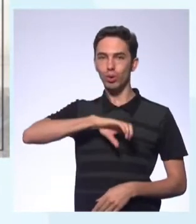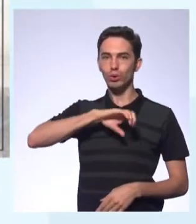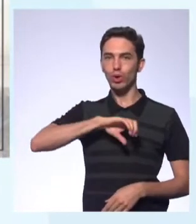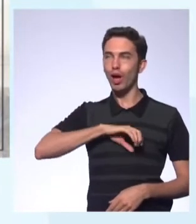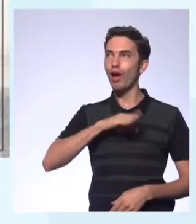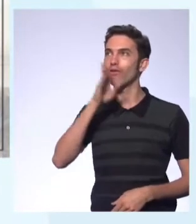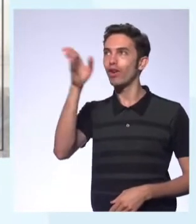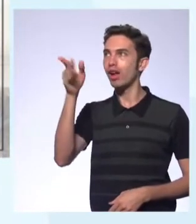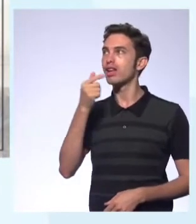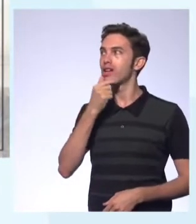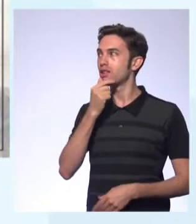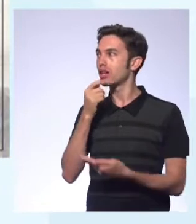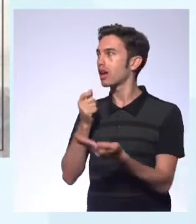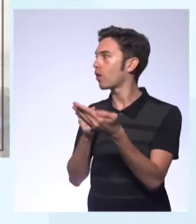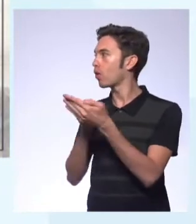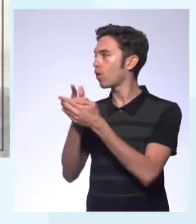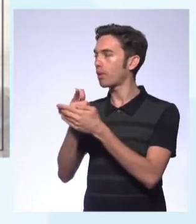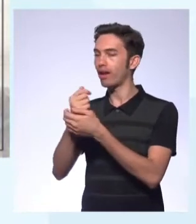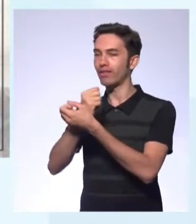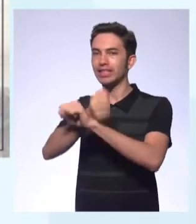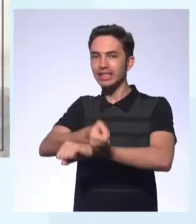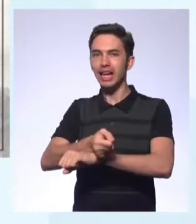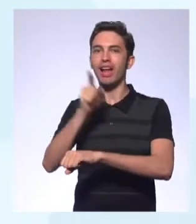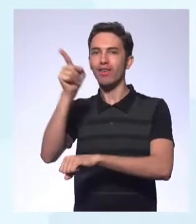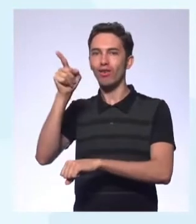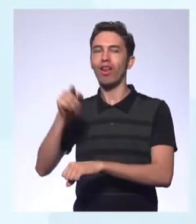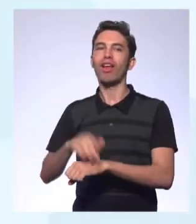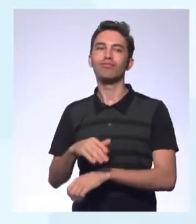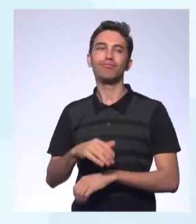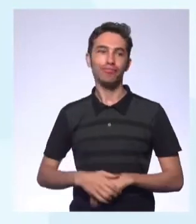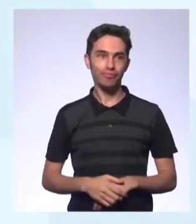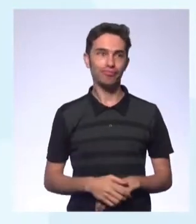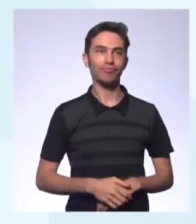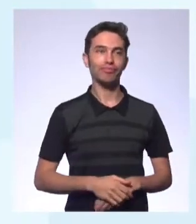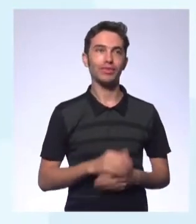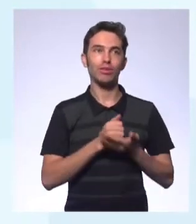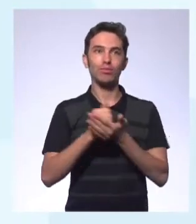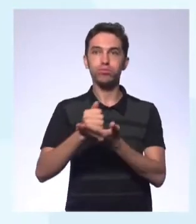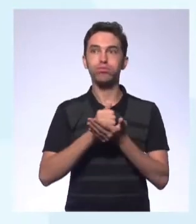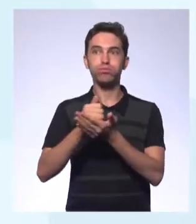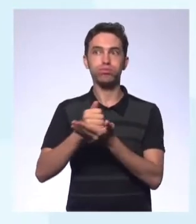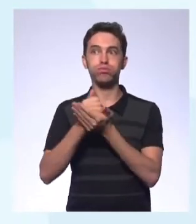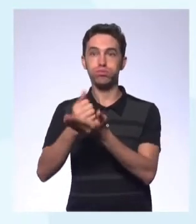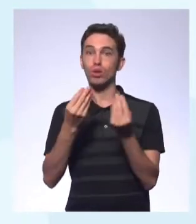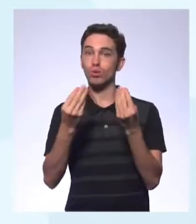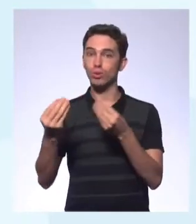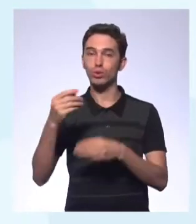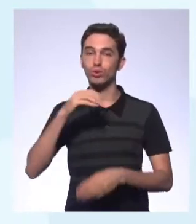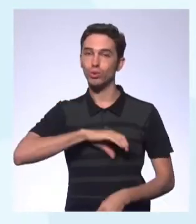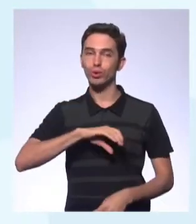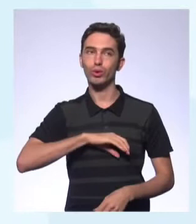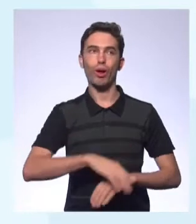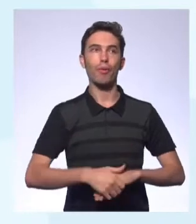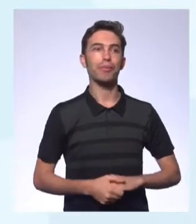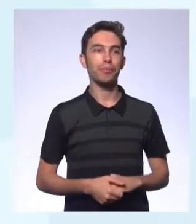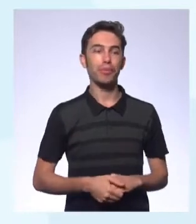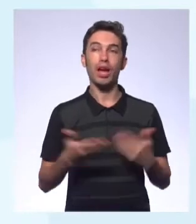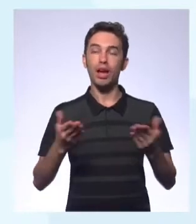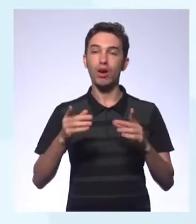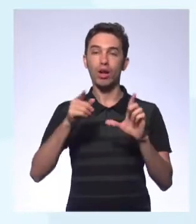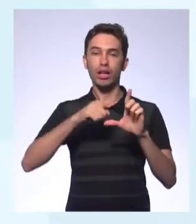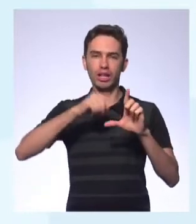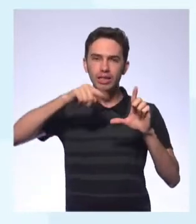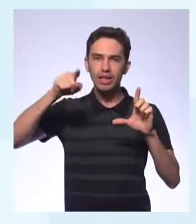frota da Inglaterra para o transporte de pessoas escravizadas. Nesse gráfico aqui, nós vamos ter